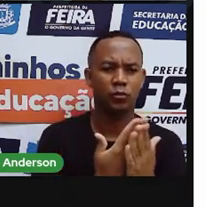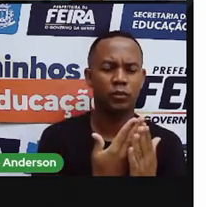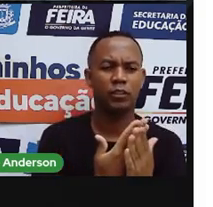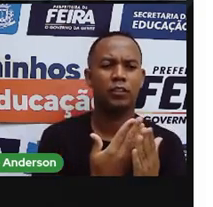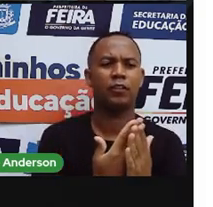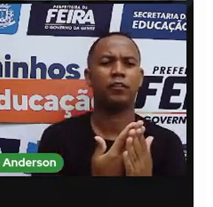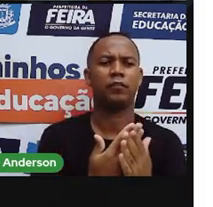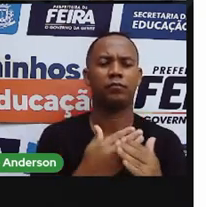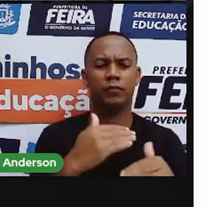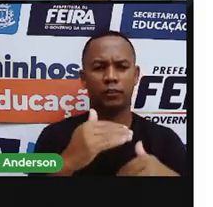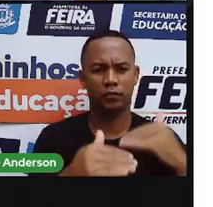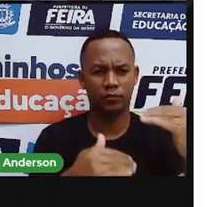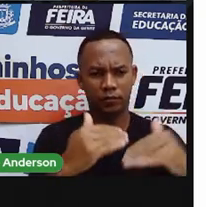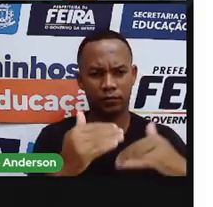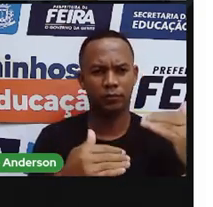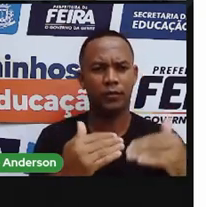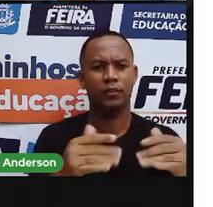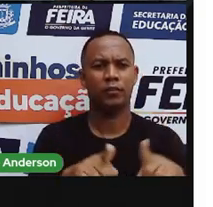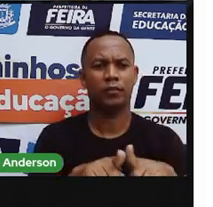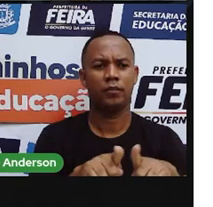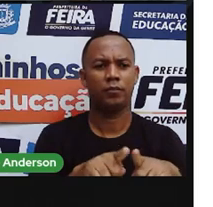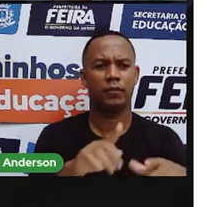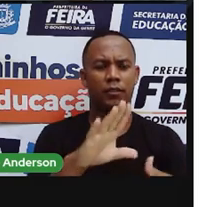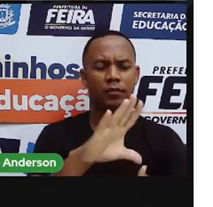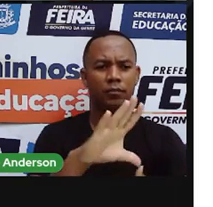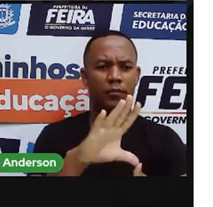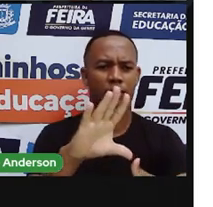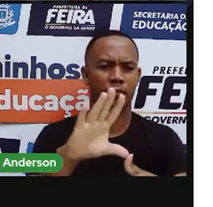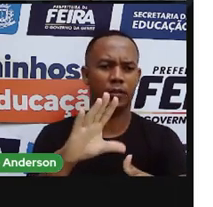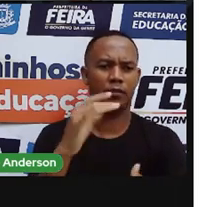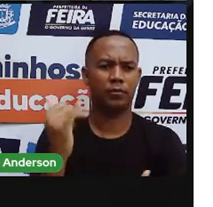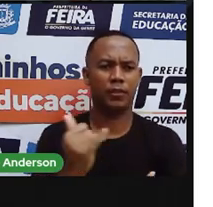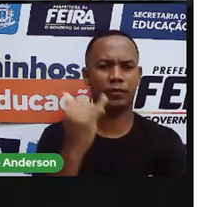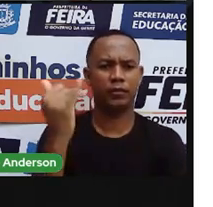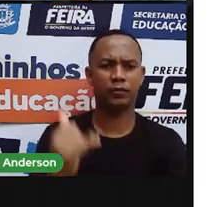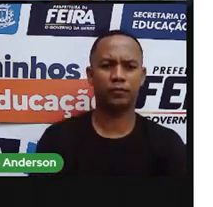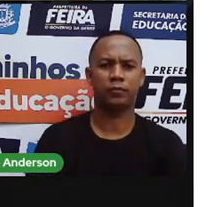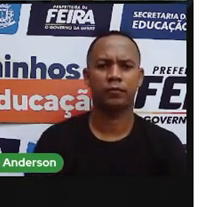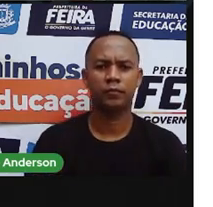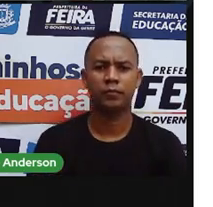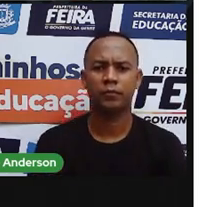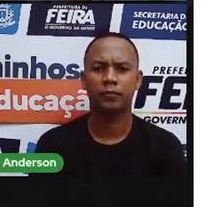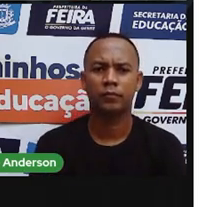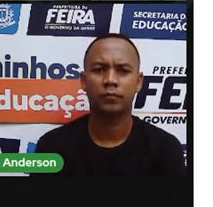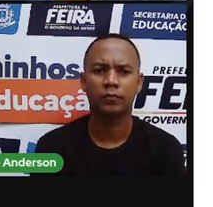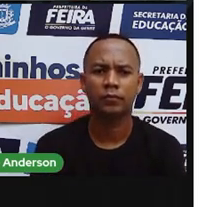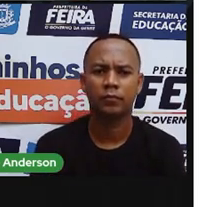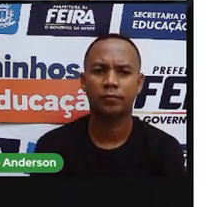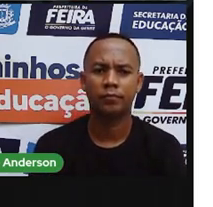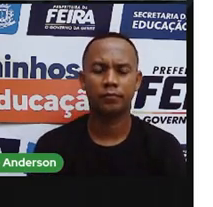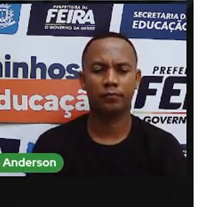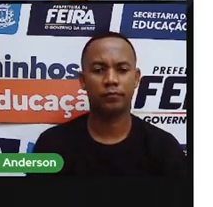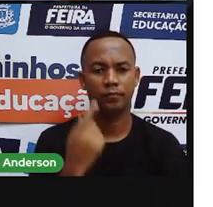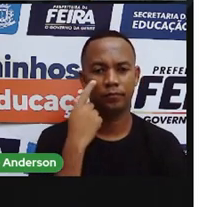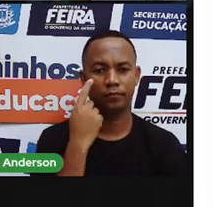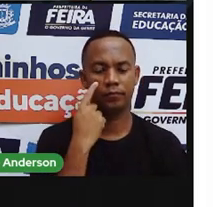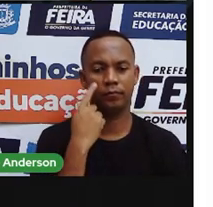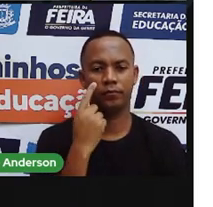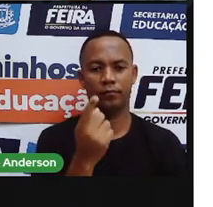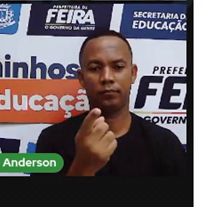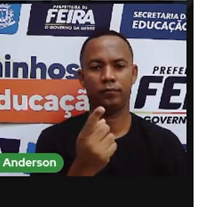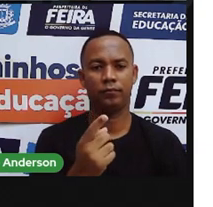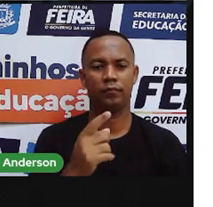estudar sobre esses mapas, certo? Vamos aqui? Bom, o meu